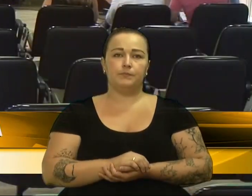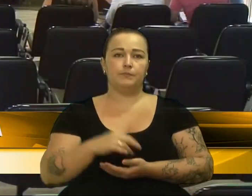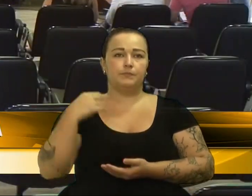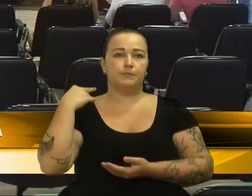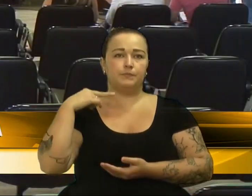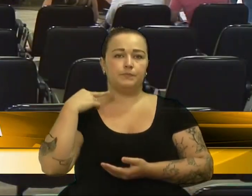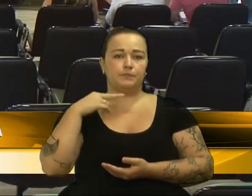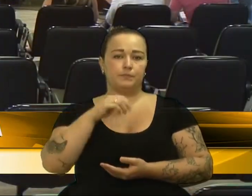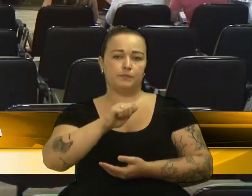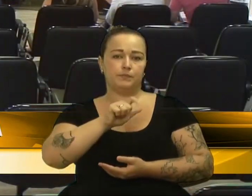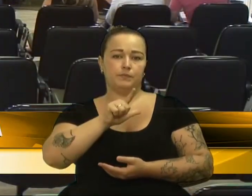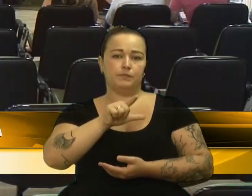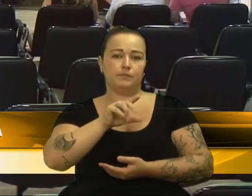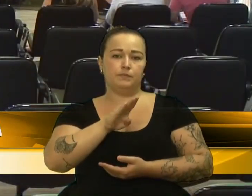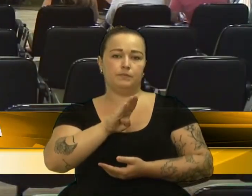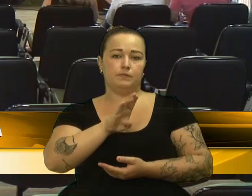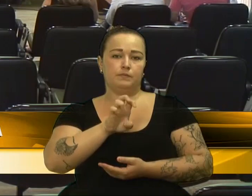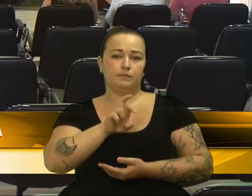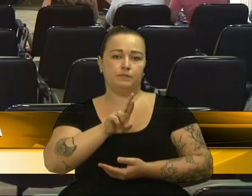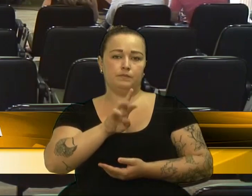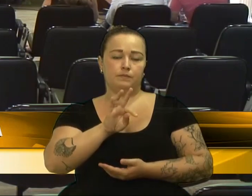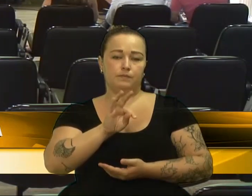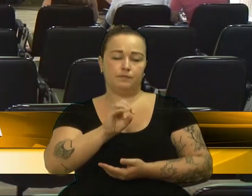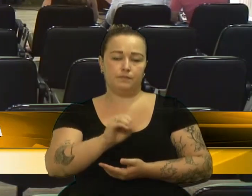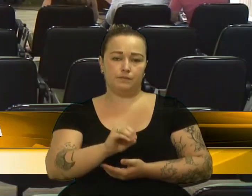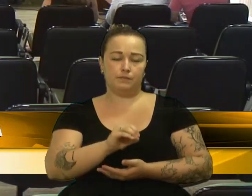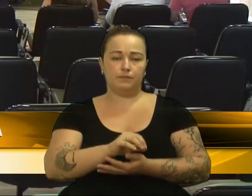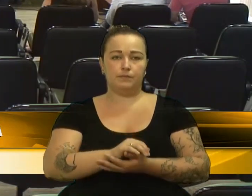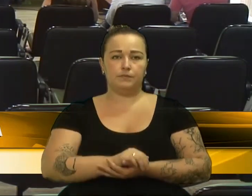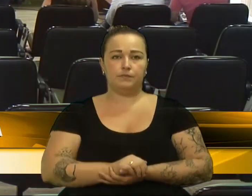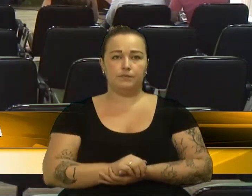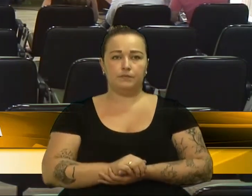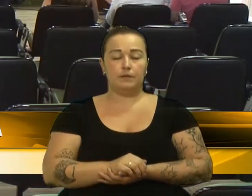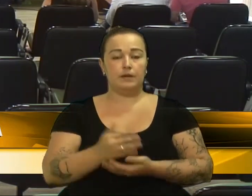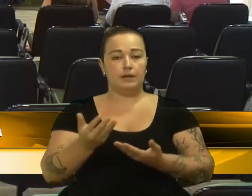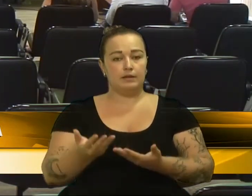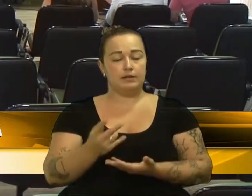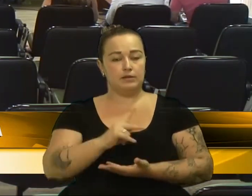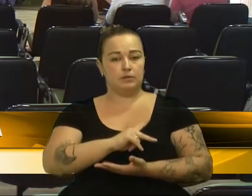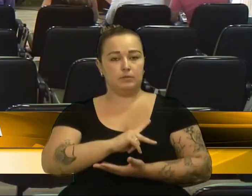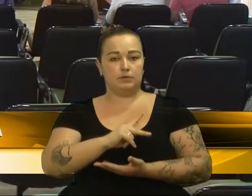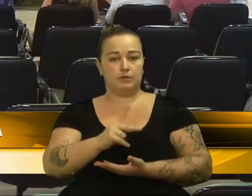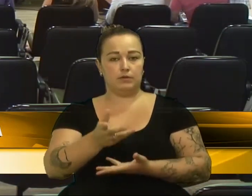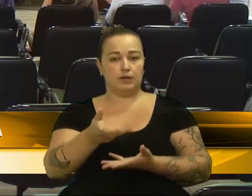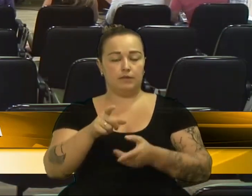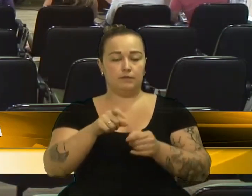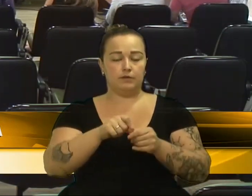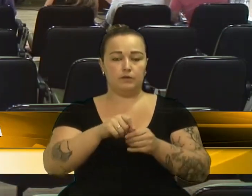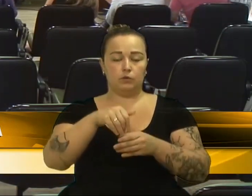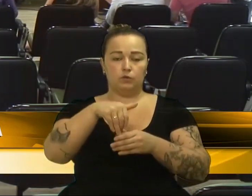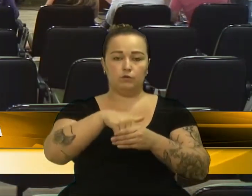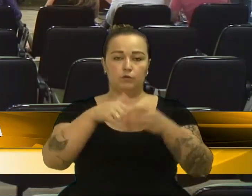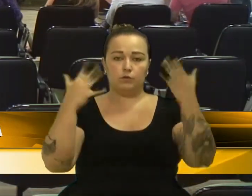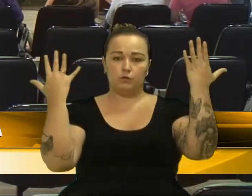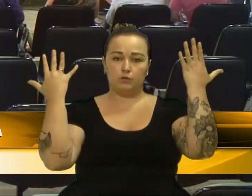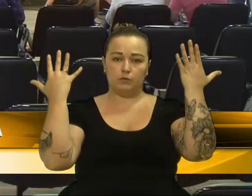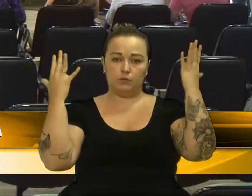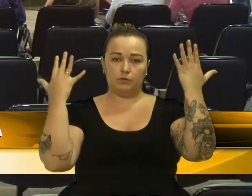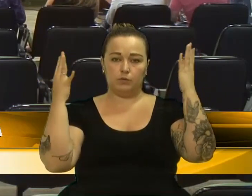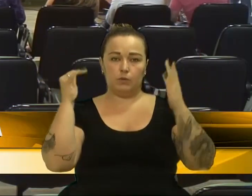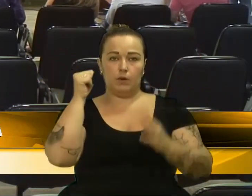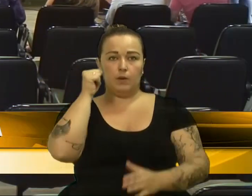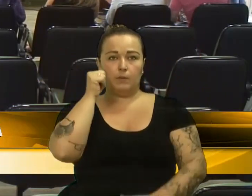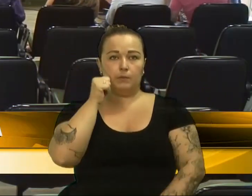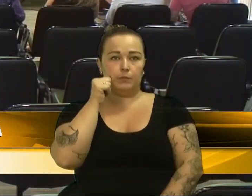vereador Alberto Meneguzzi. Senhor presidente, quero fazer um voto de louvor a Tatiana